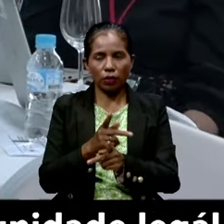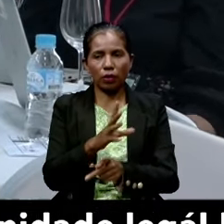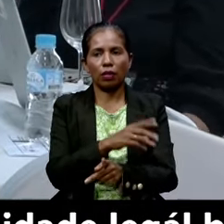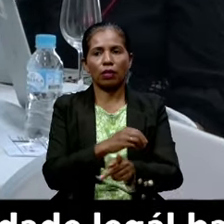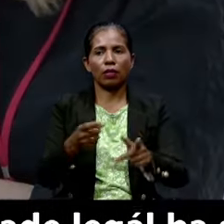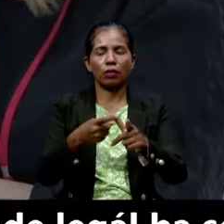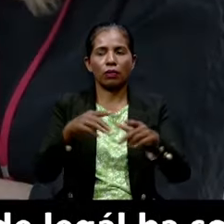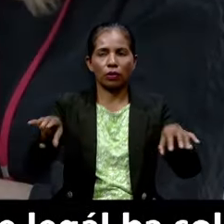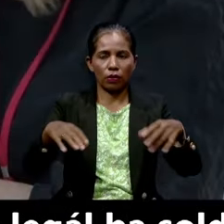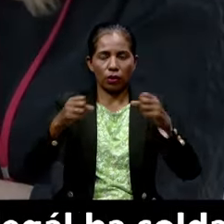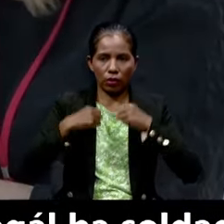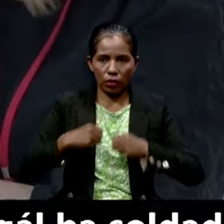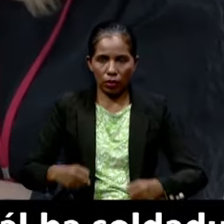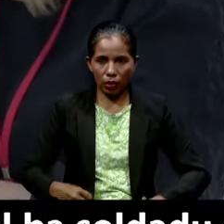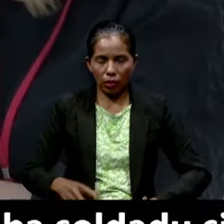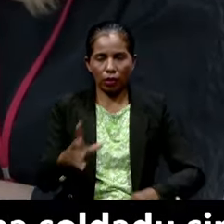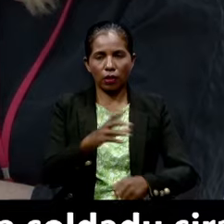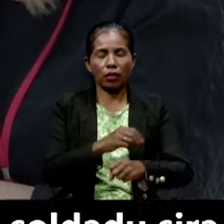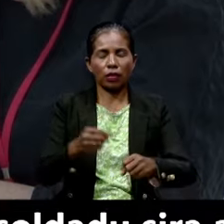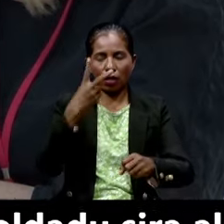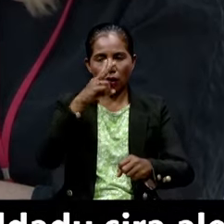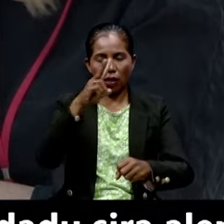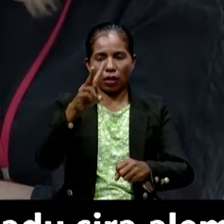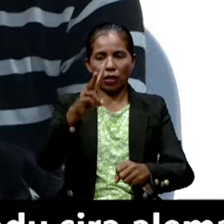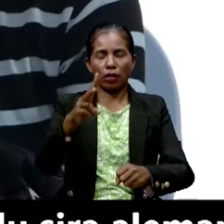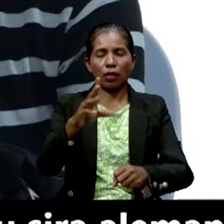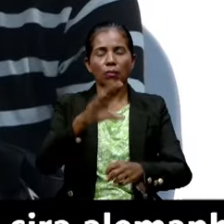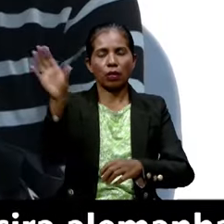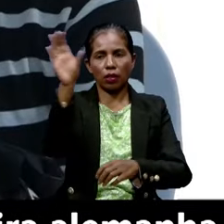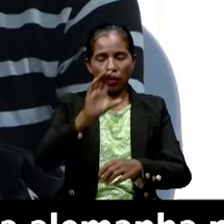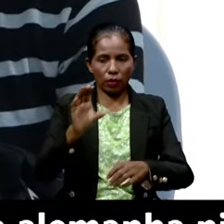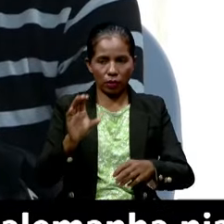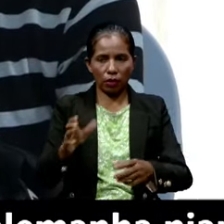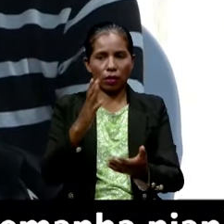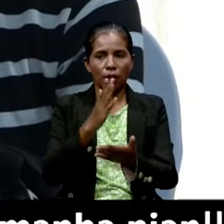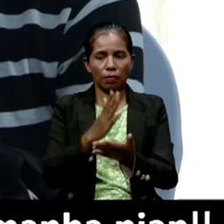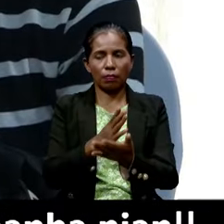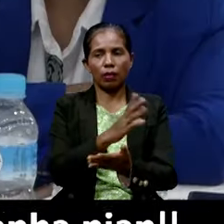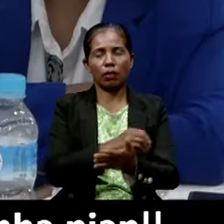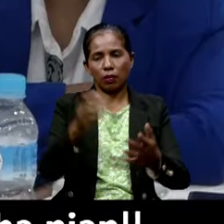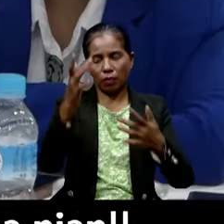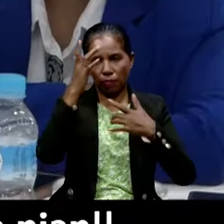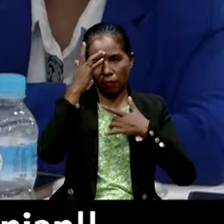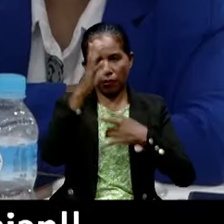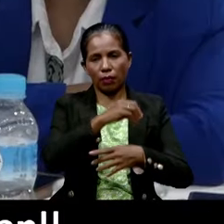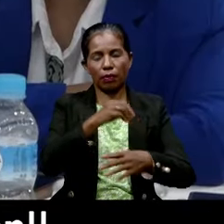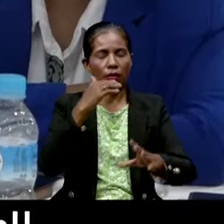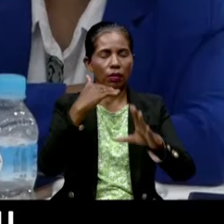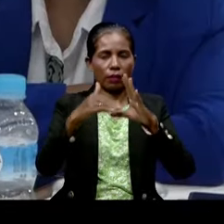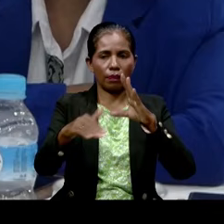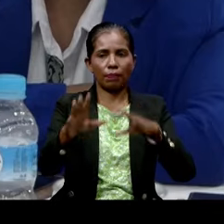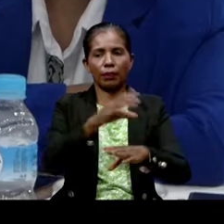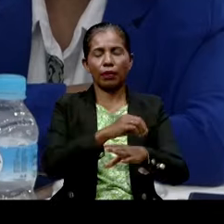reforçar o serviço de saúde e a resiliência climática na prevenção de doenças não transmissíveis e